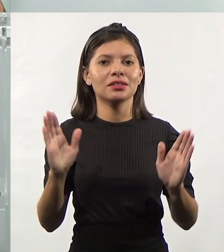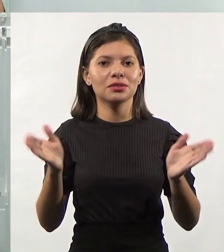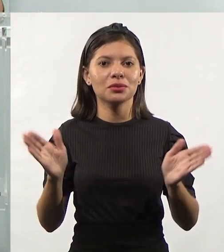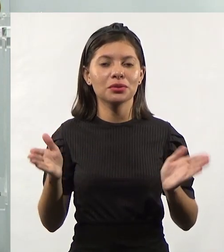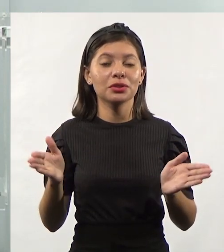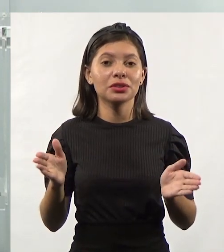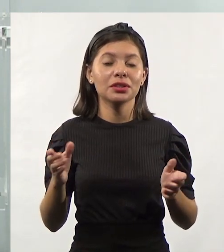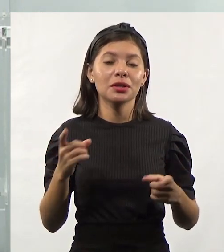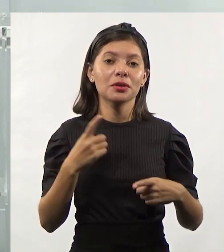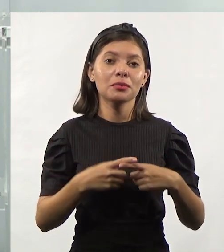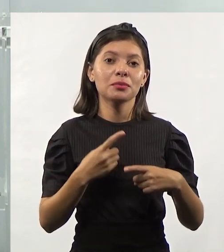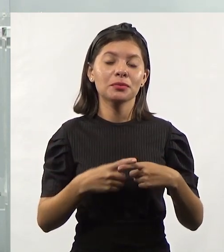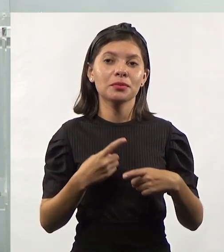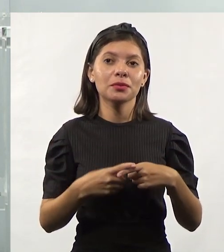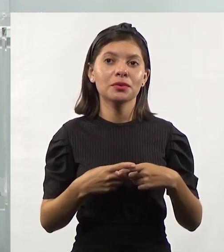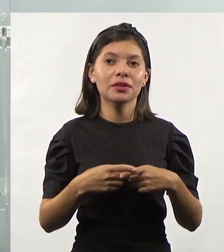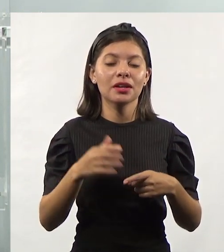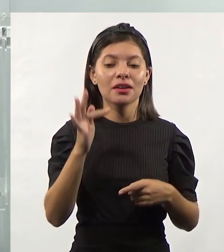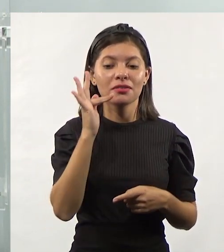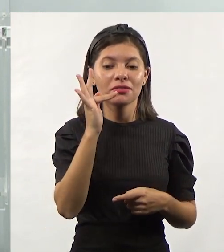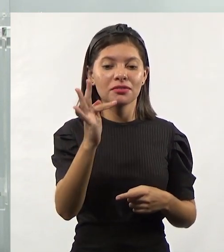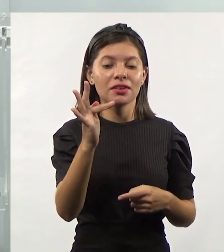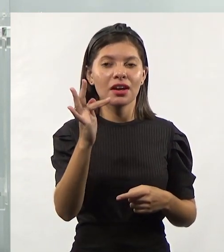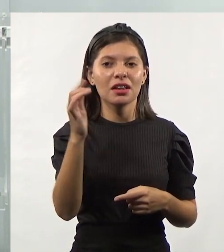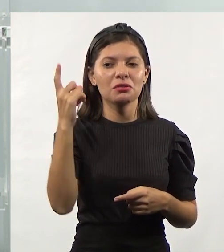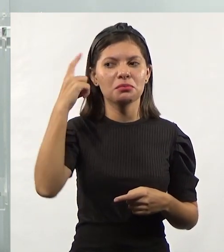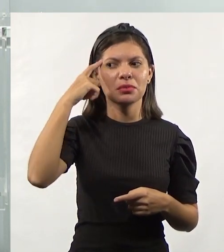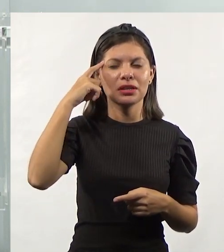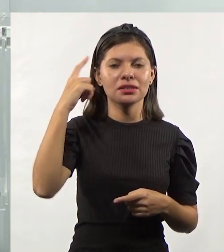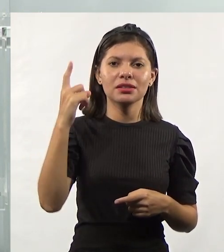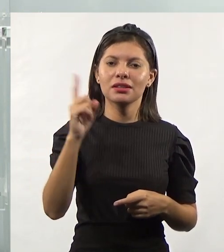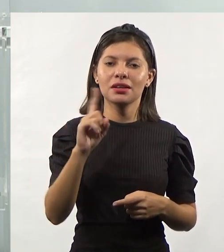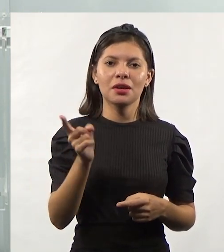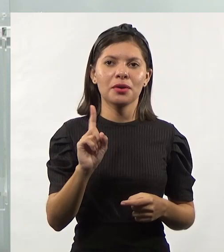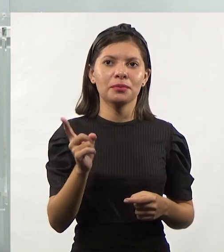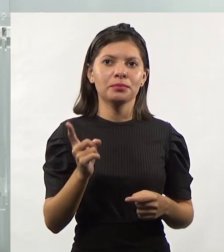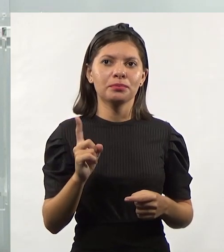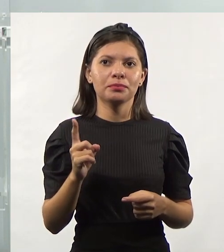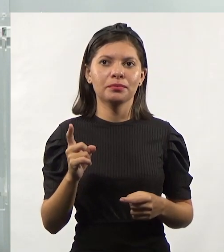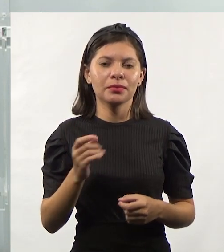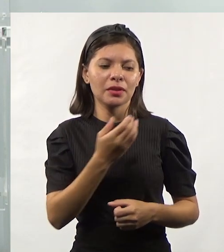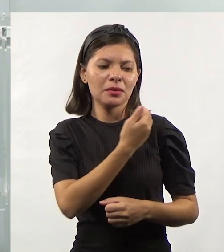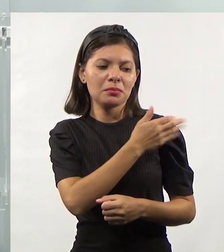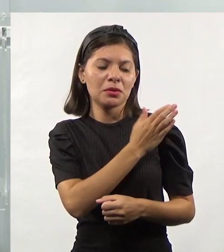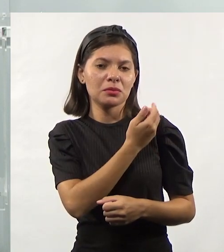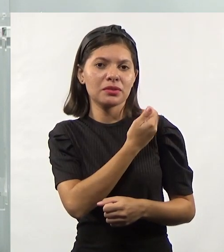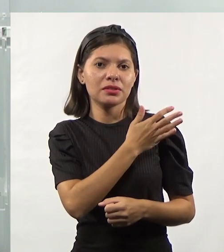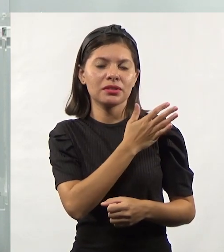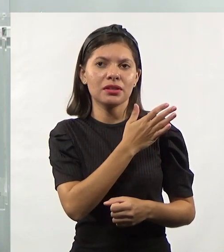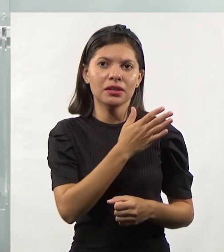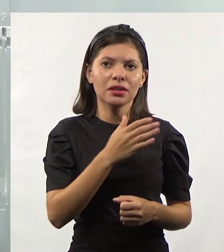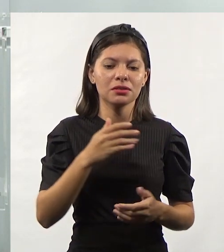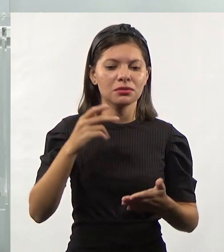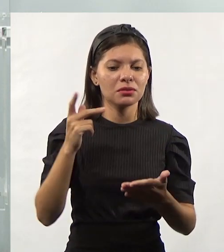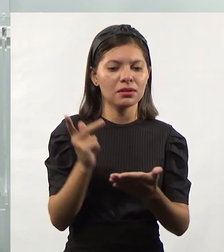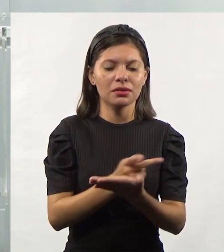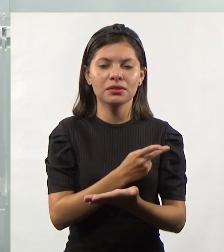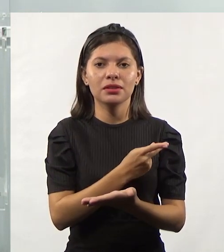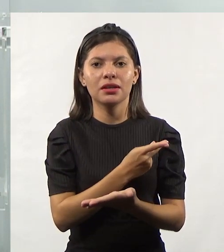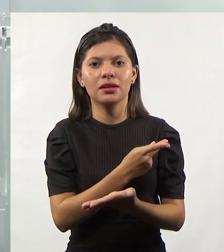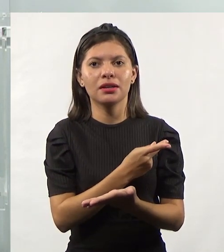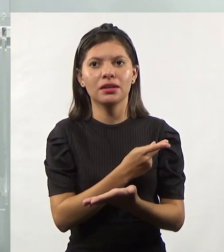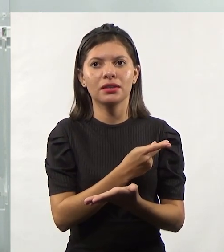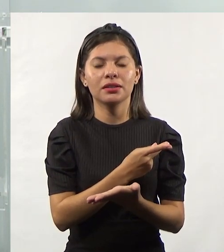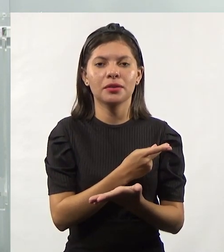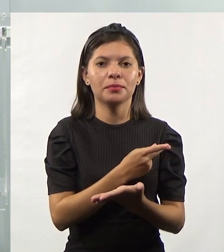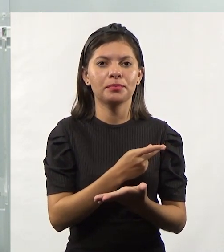Porque elas falam muitas vezes sem pensar, sem levar em consideração os desdobramentos daquilo